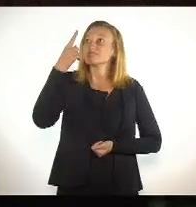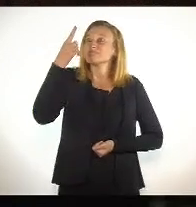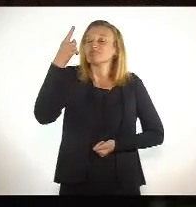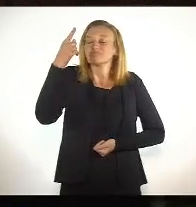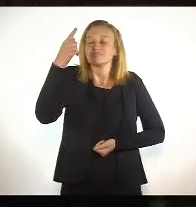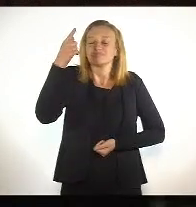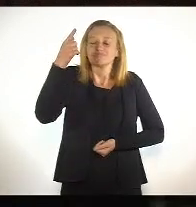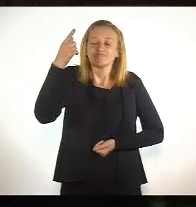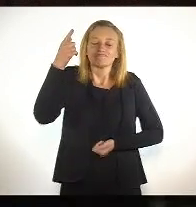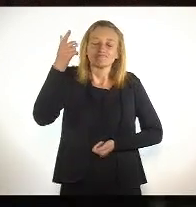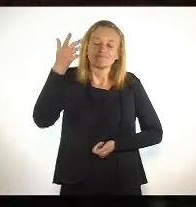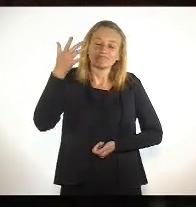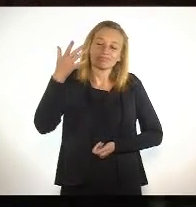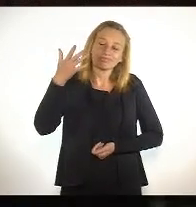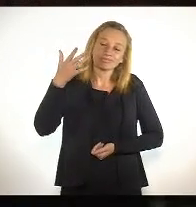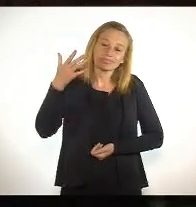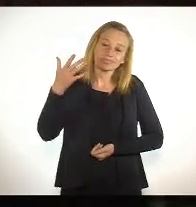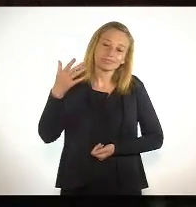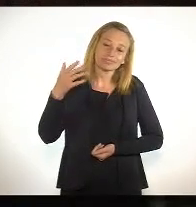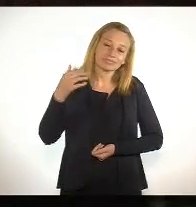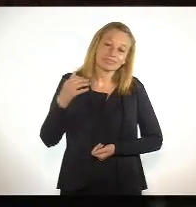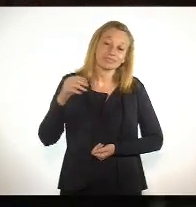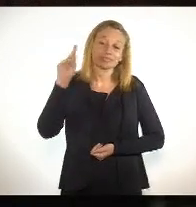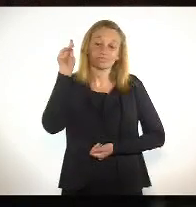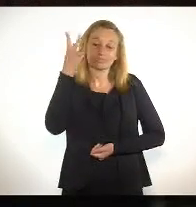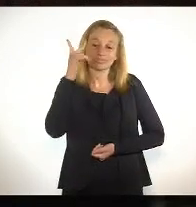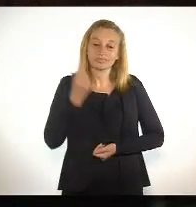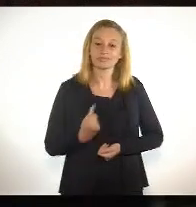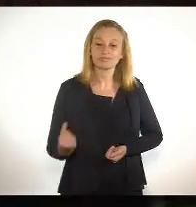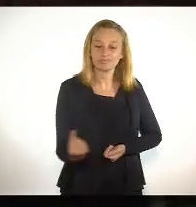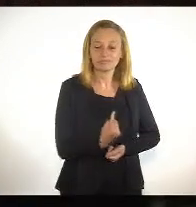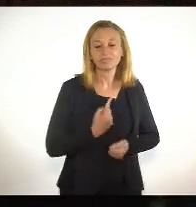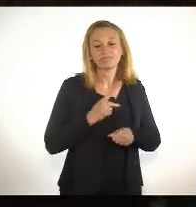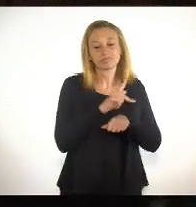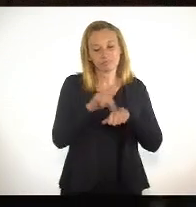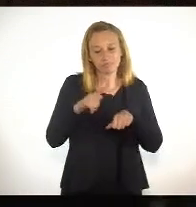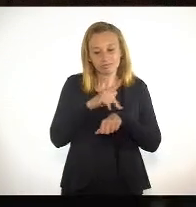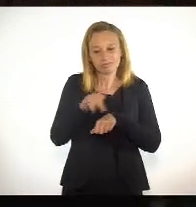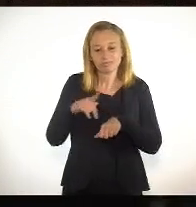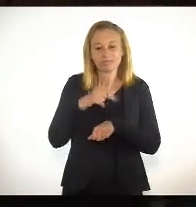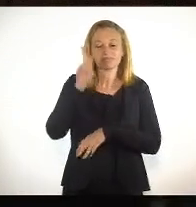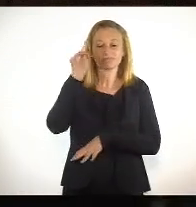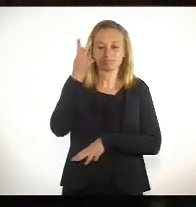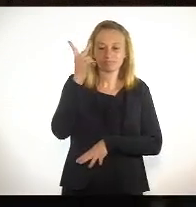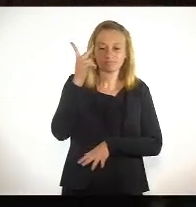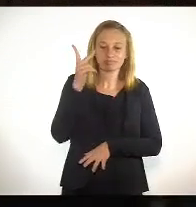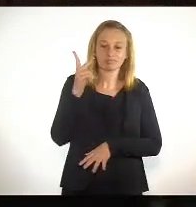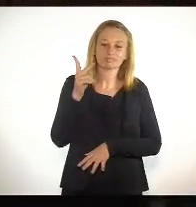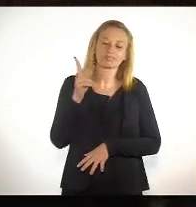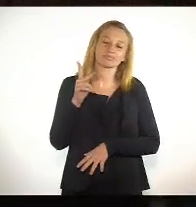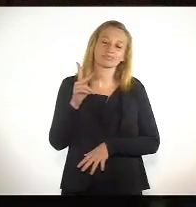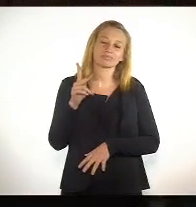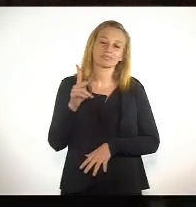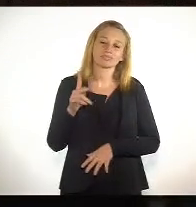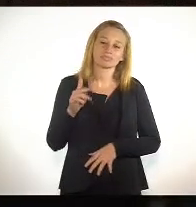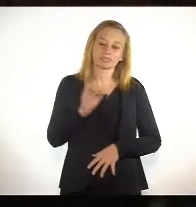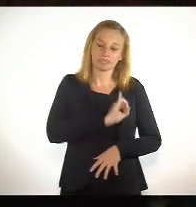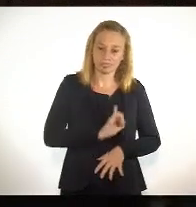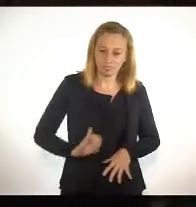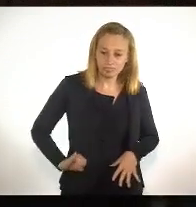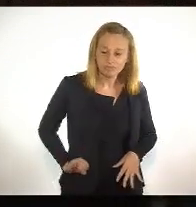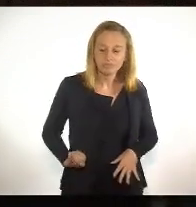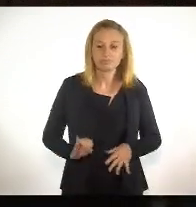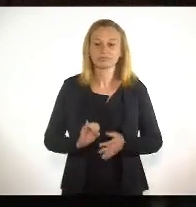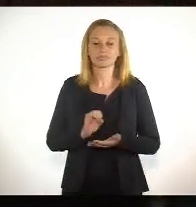fazem mergulhar na história do nosso país, na história do Brasil Império, na história do início